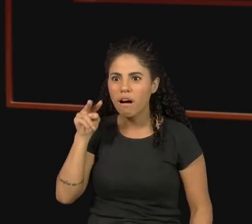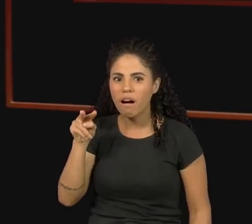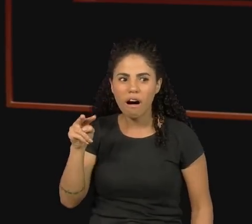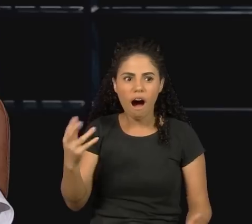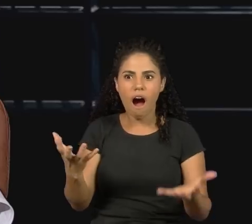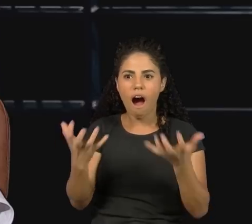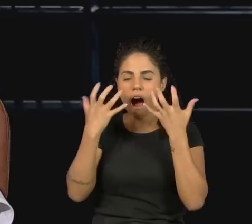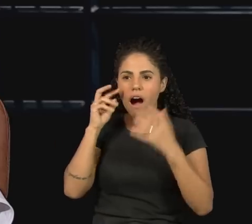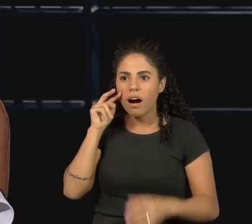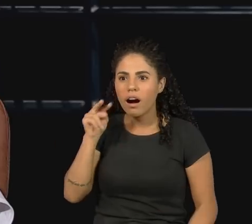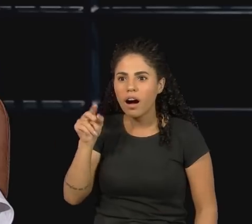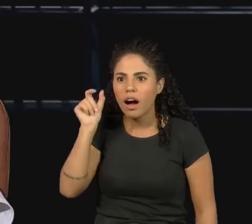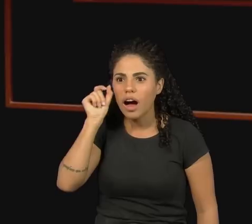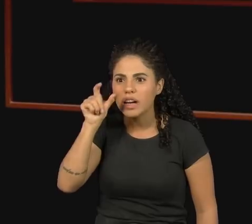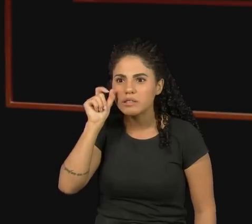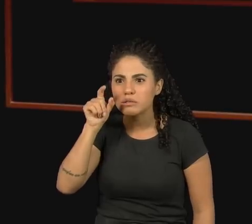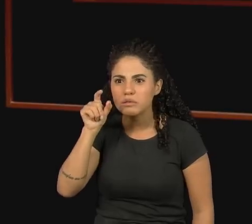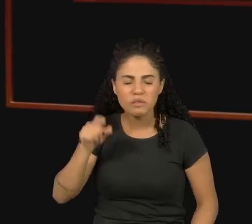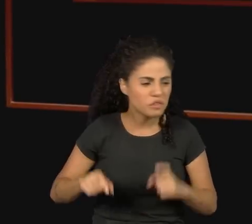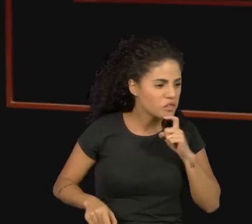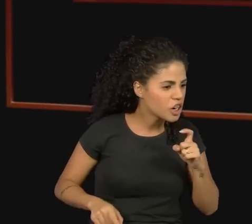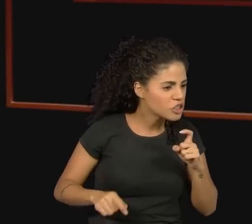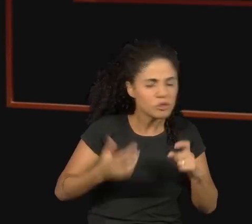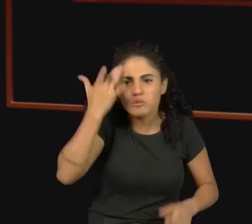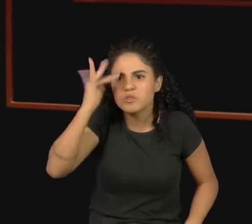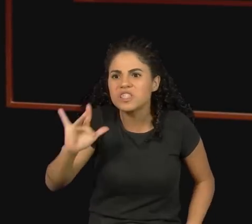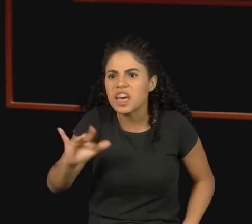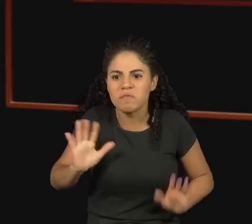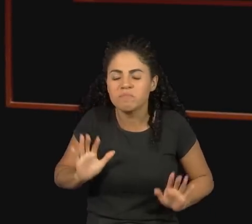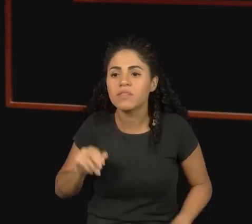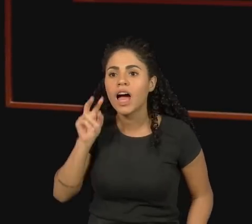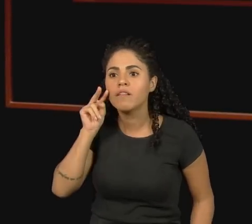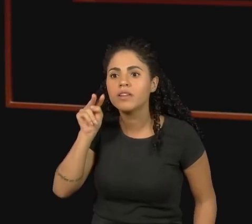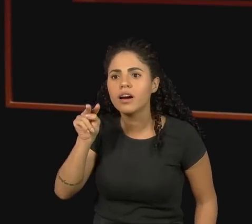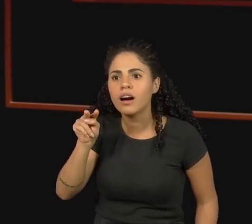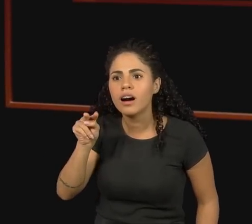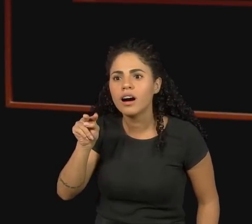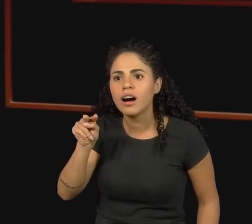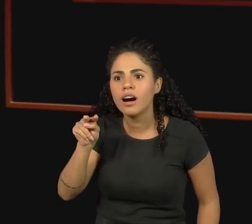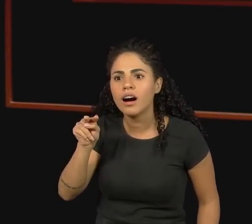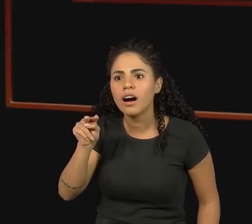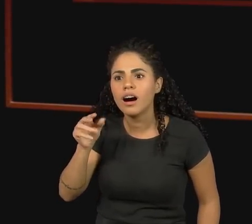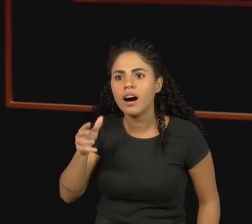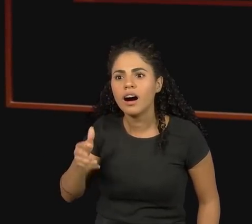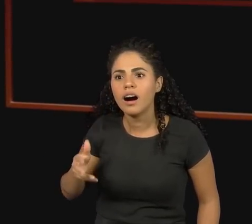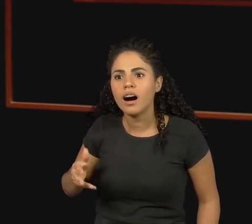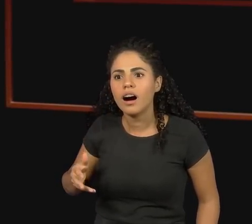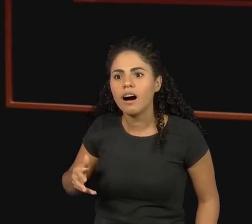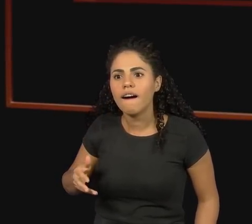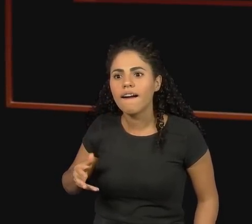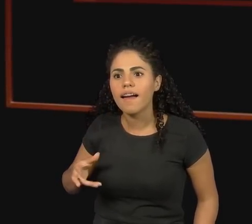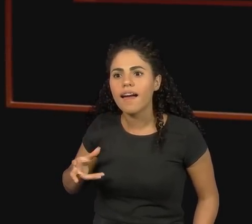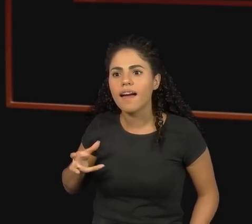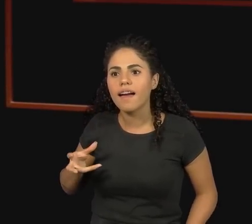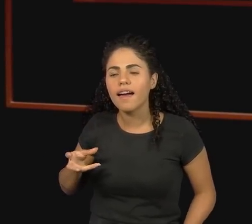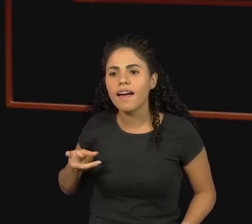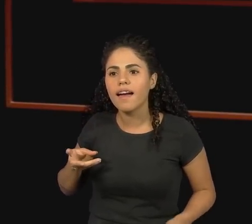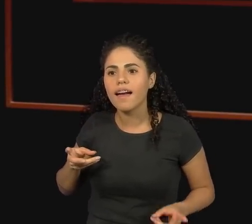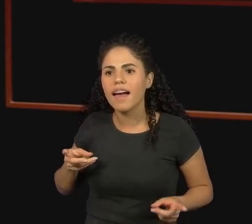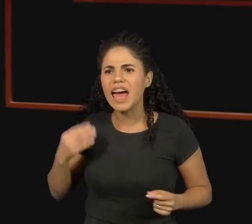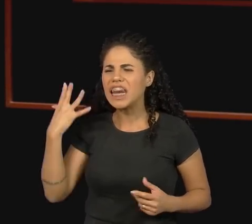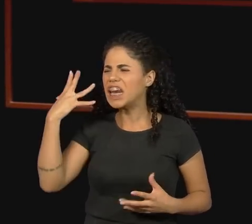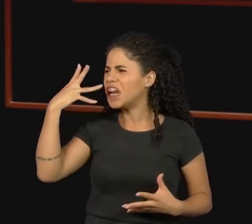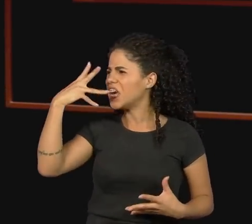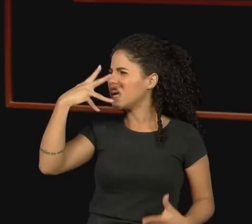tá? Não se sabe, é o certo, nunca se sabe. E eu não conseguia falar com essa mulher, de tanta beleza